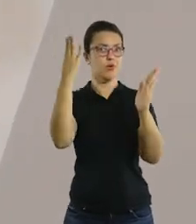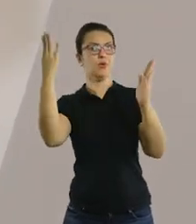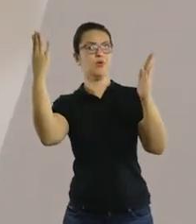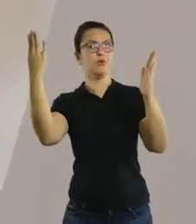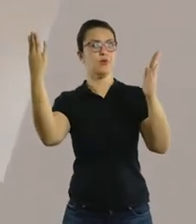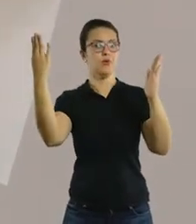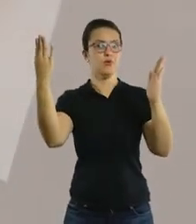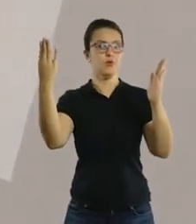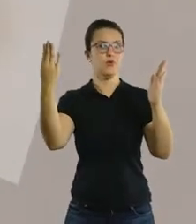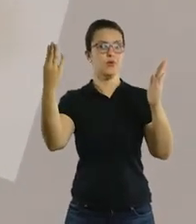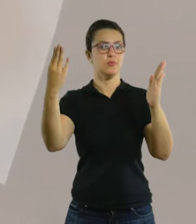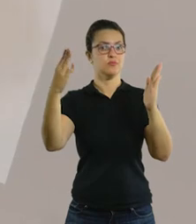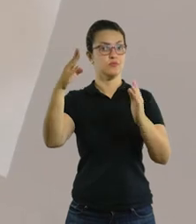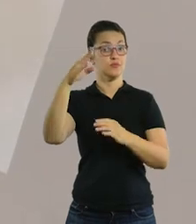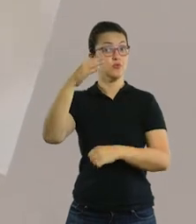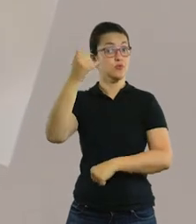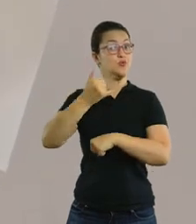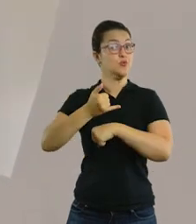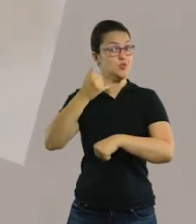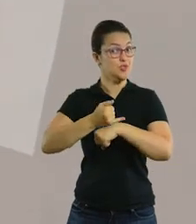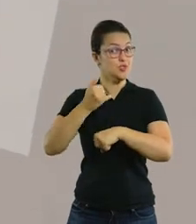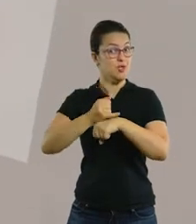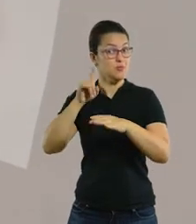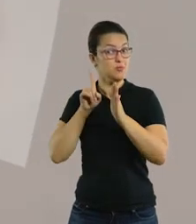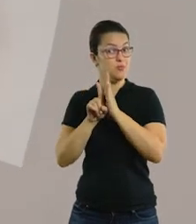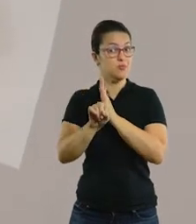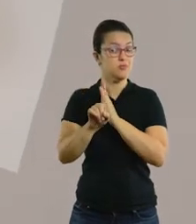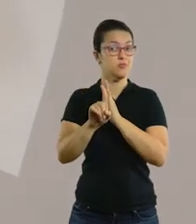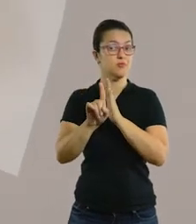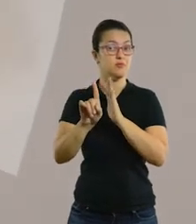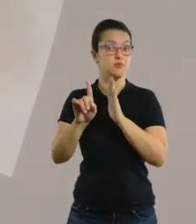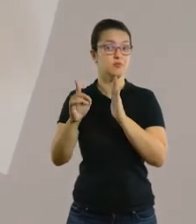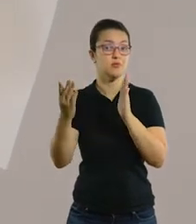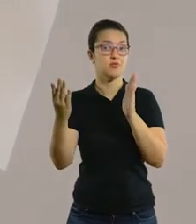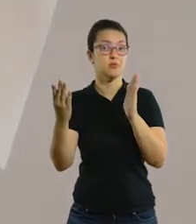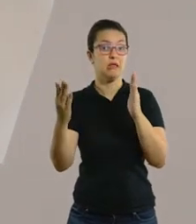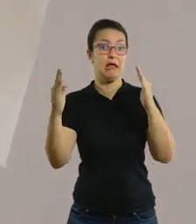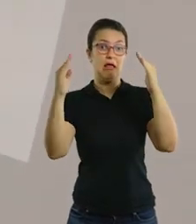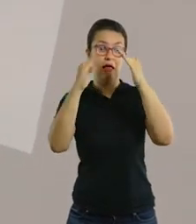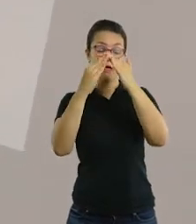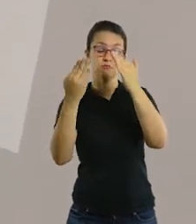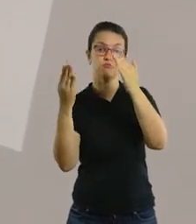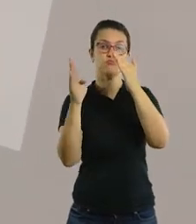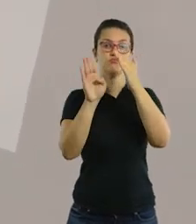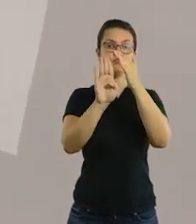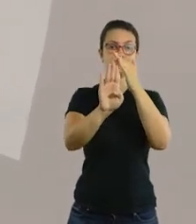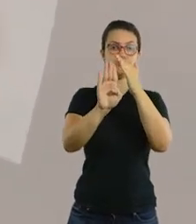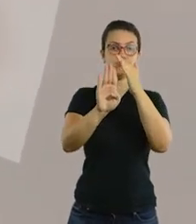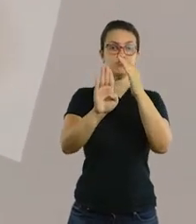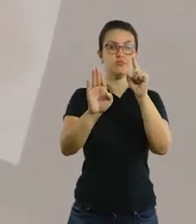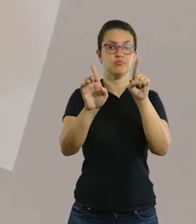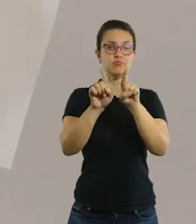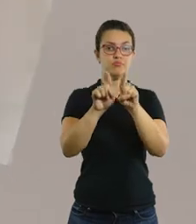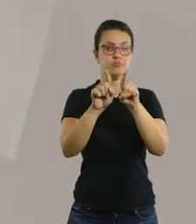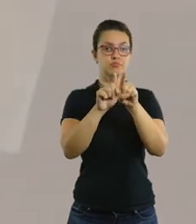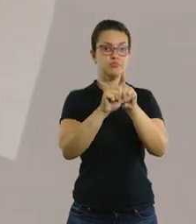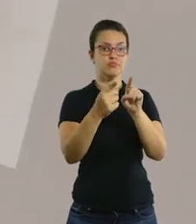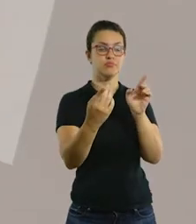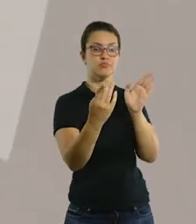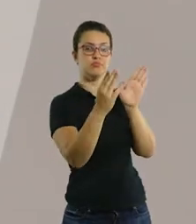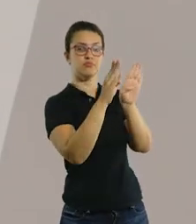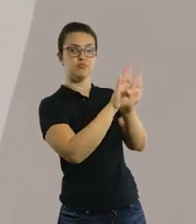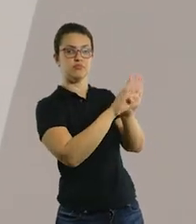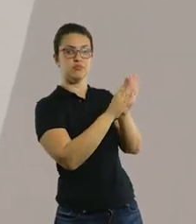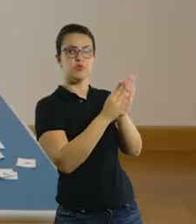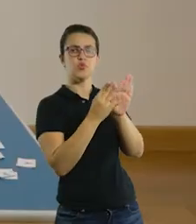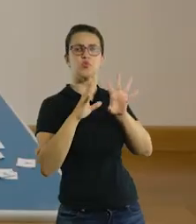de supetão para passar o capitão. Eu fecho a frente da casa, fecho a frente do